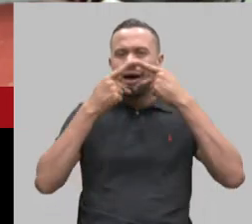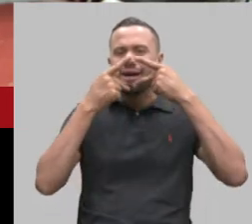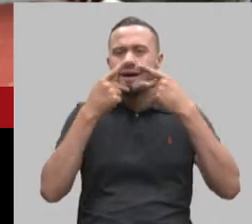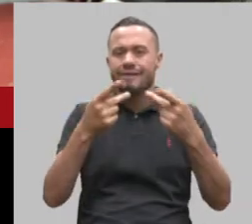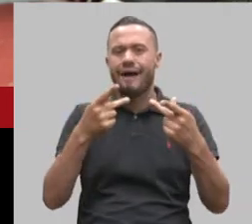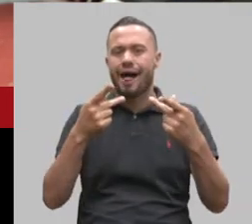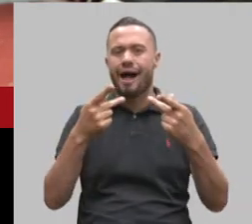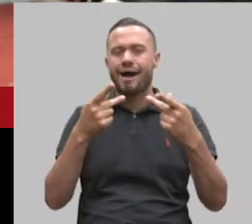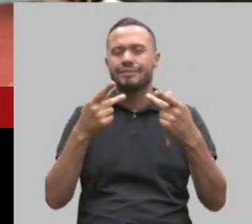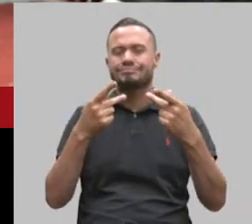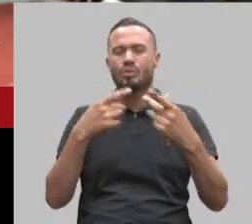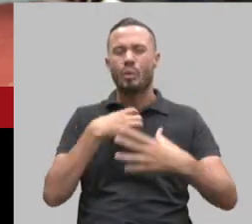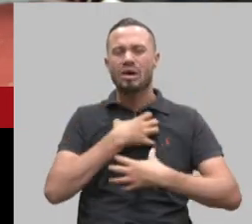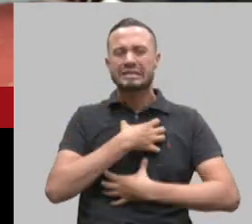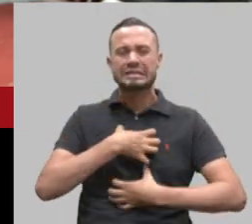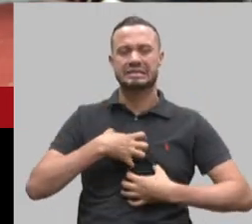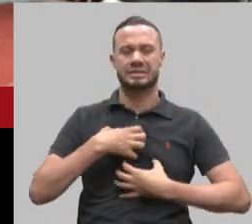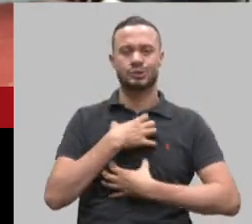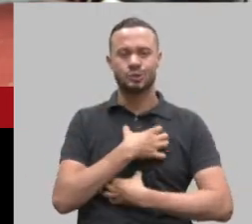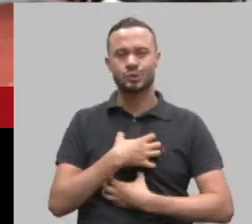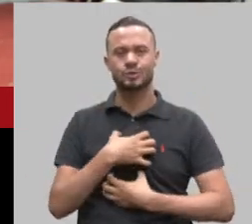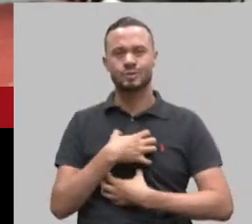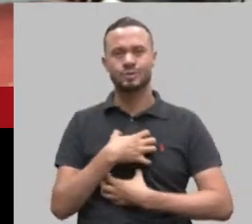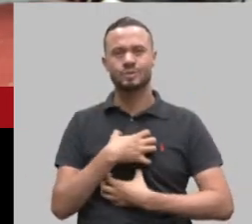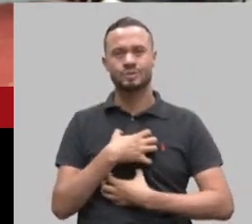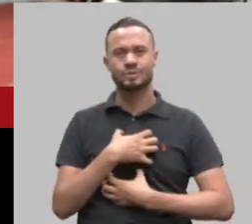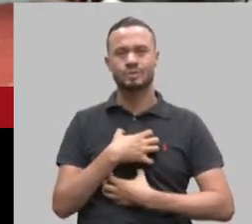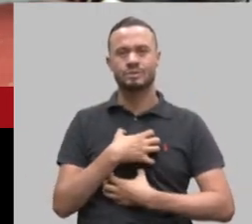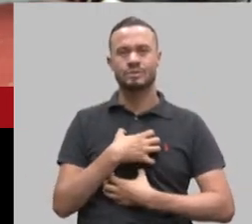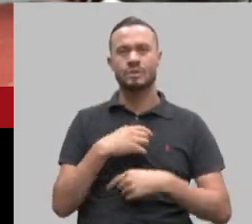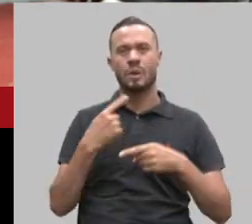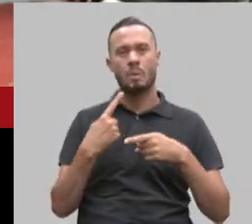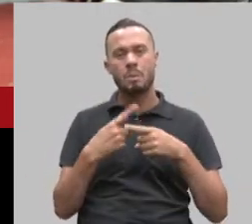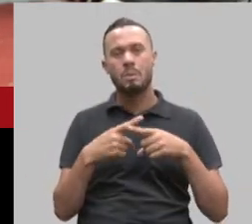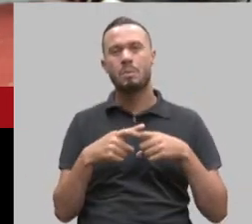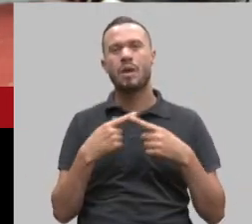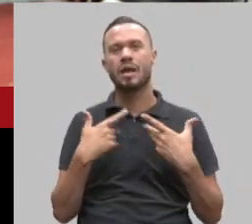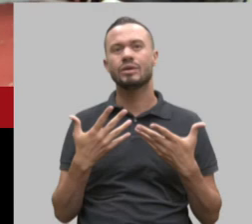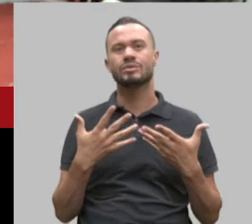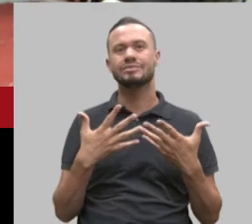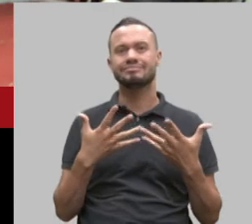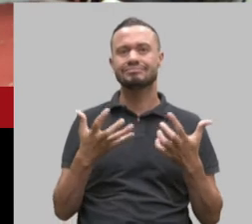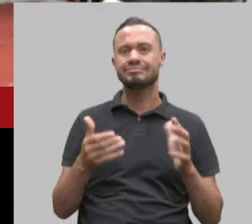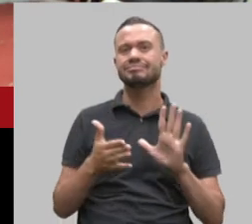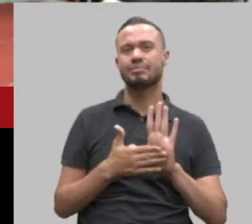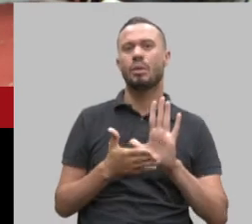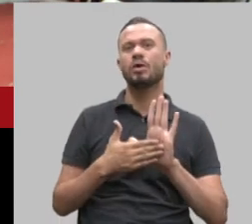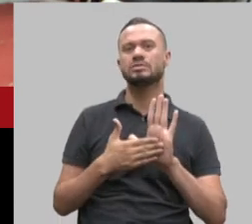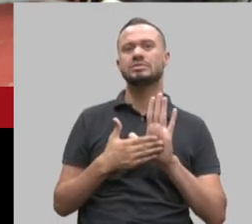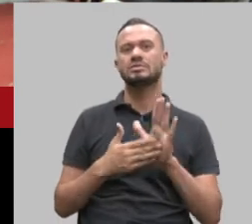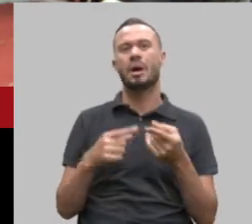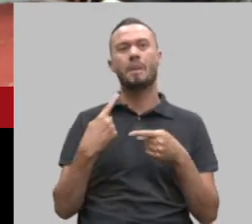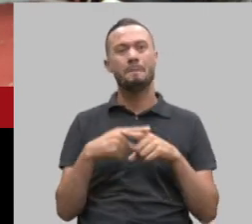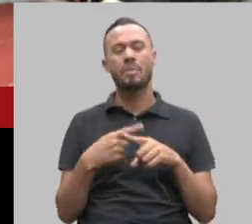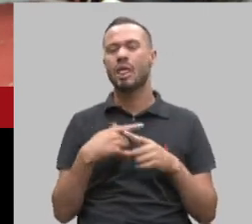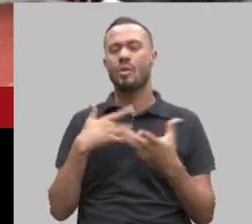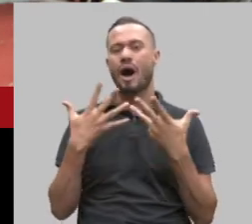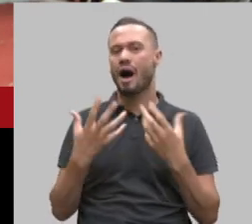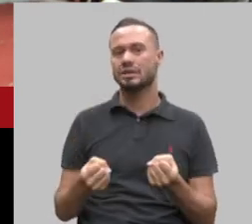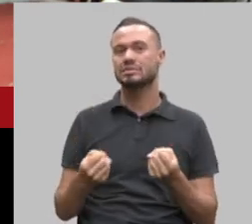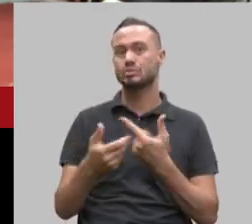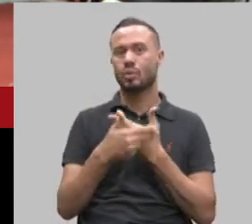indignação pelo fator de eu ser a favor da proposta e o por de eu ficar indignado com isso porque a